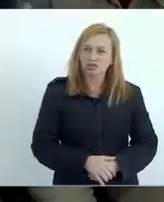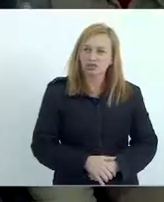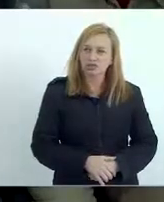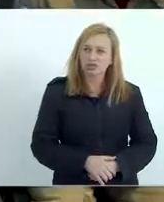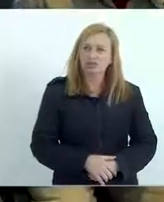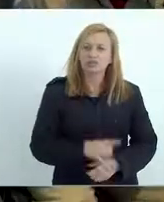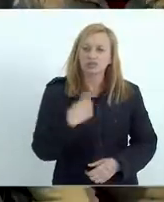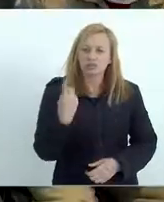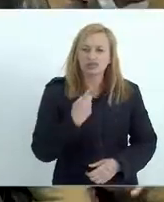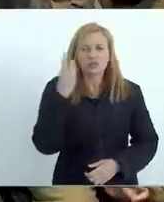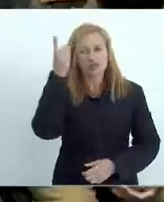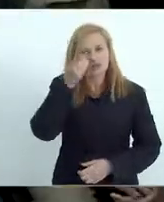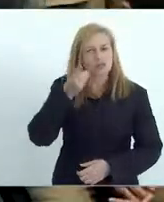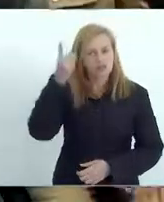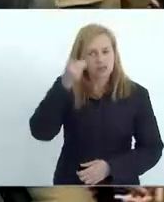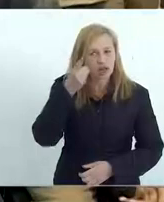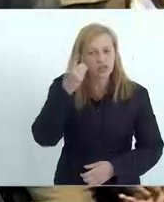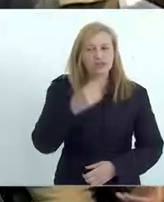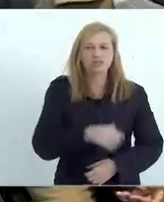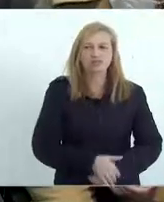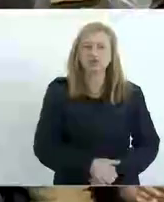é do nosso Deputado